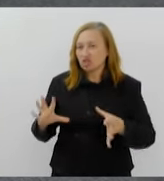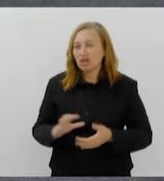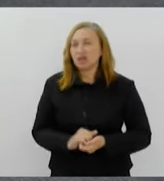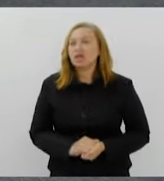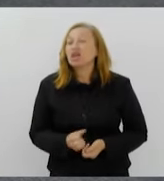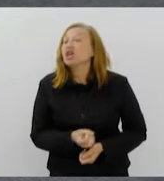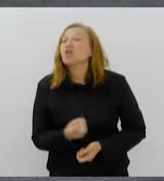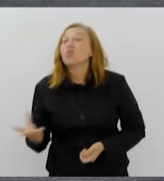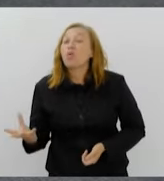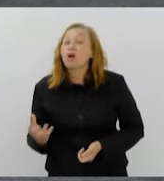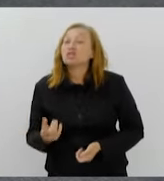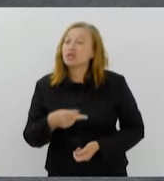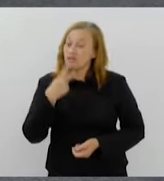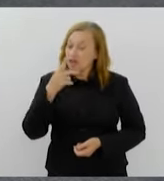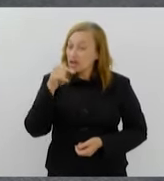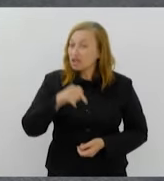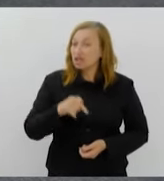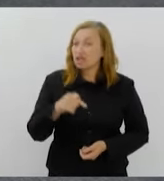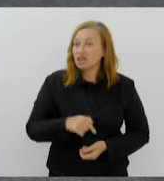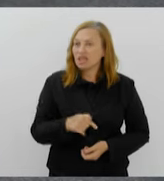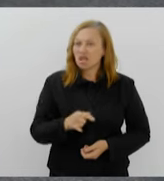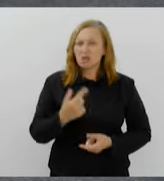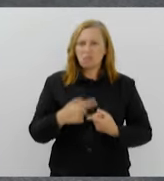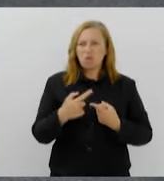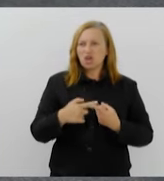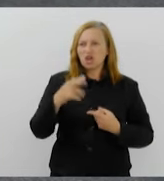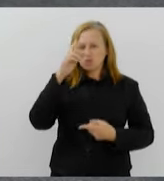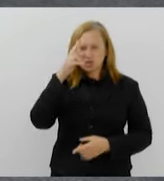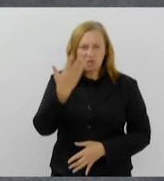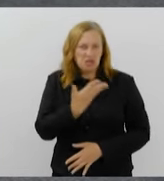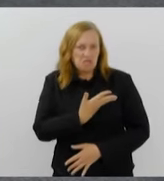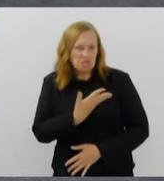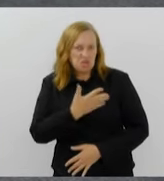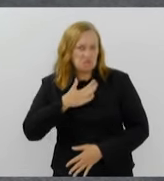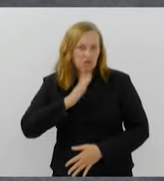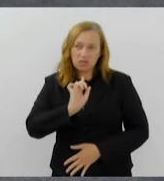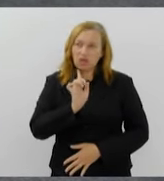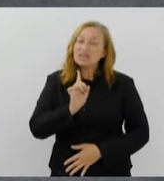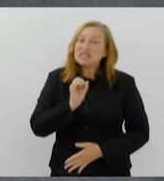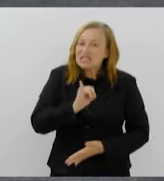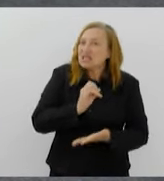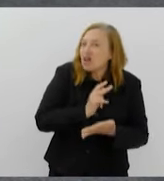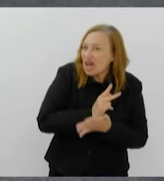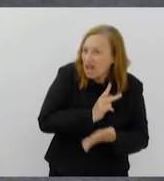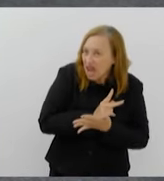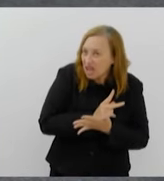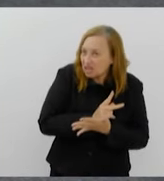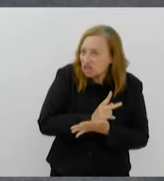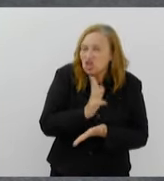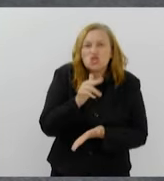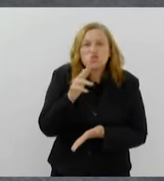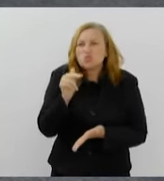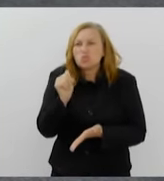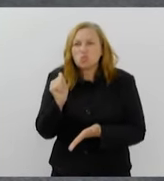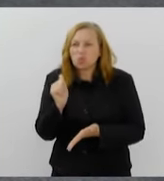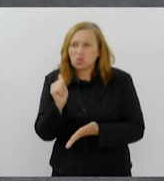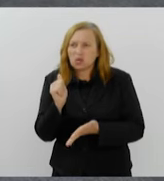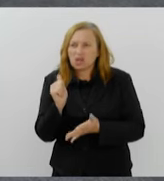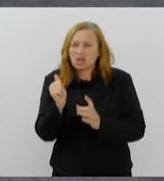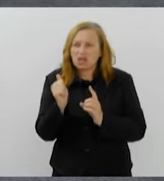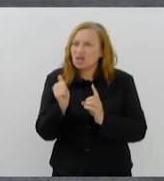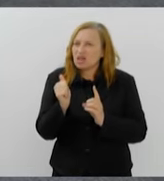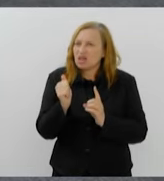enquanto e digo aqui não é porque vossa excelência meu amigo que se tivesse errado jamais passaria a mão na sua